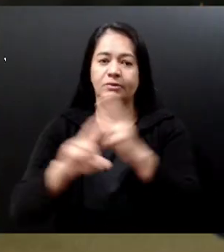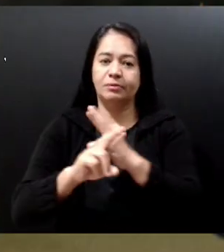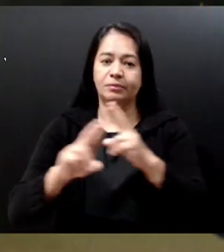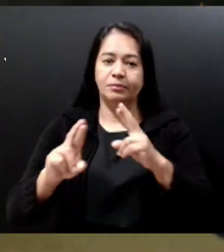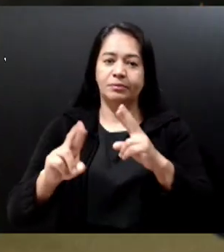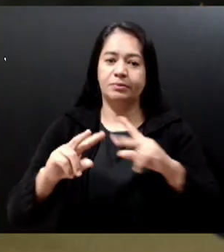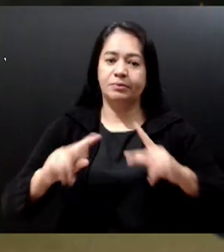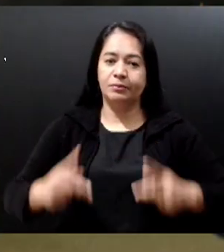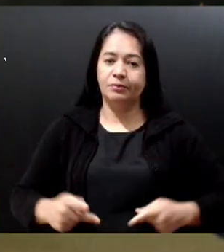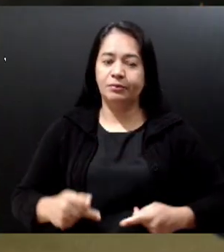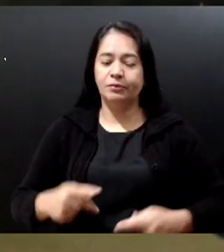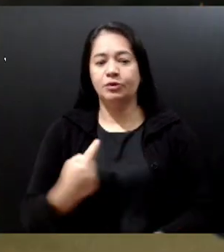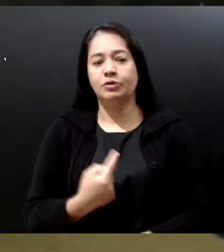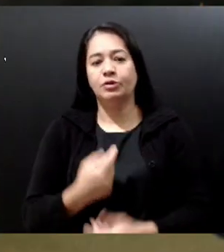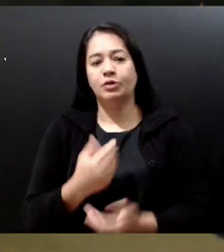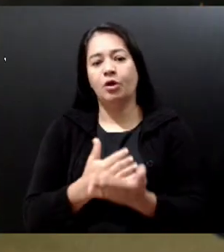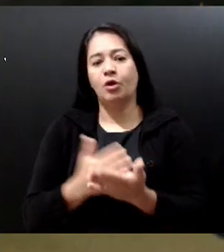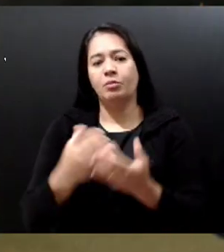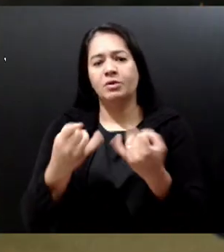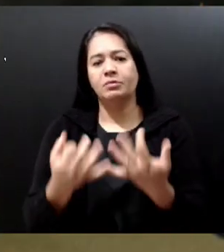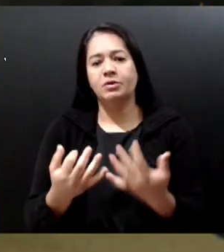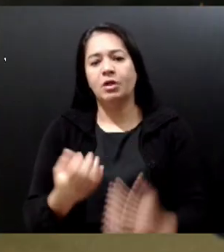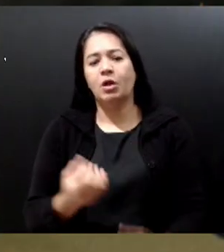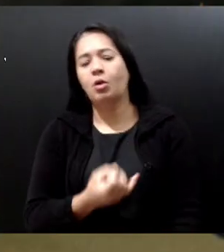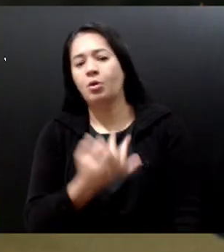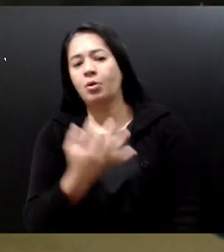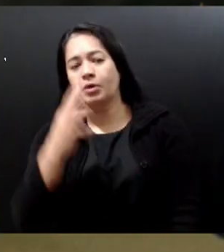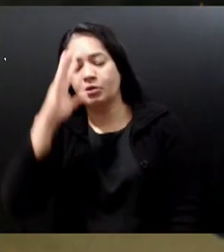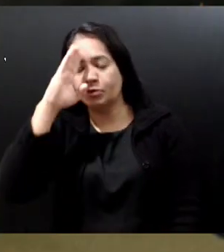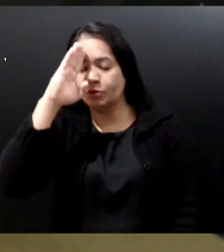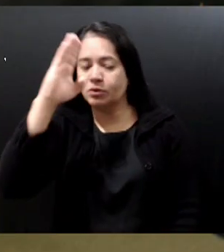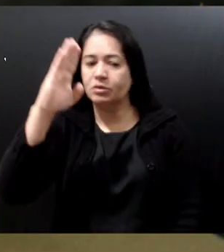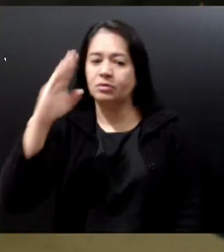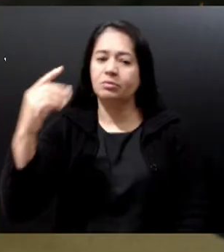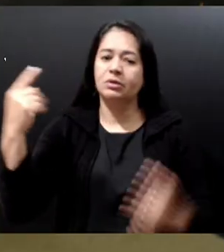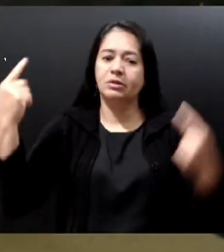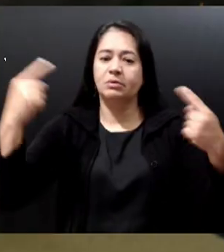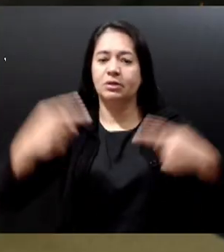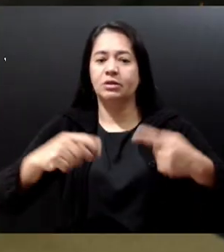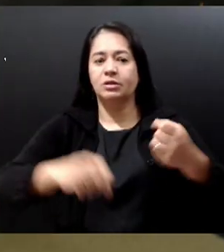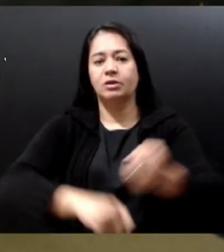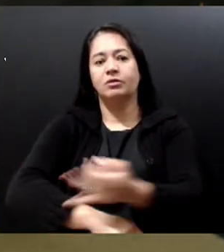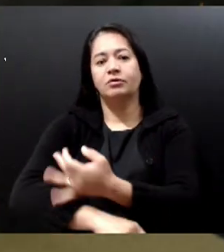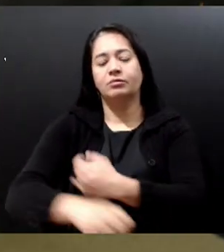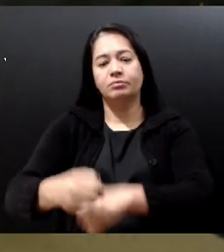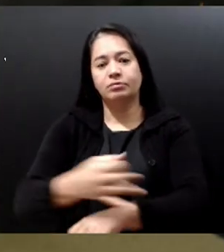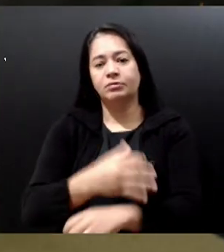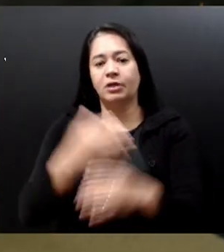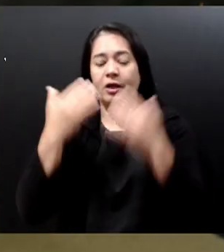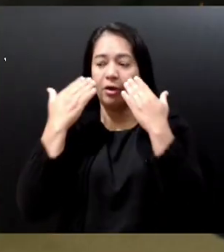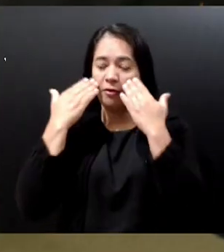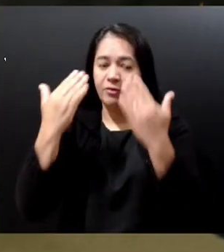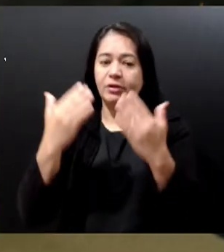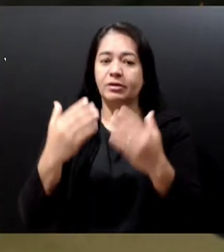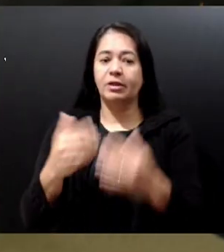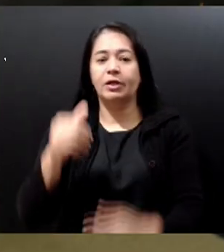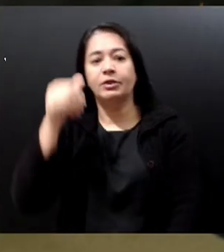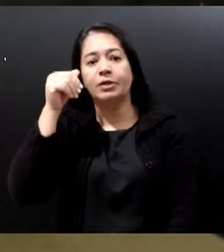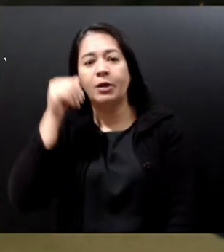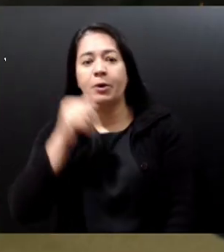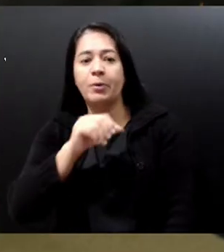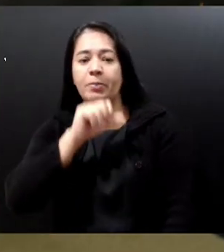falando com a Marina, quais são os principais desafios emocionais enfrentados por mães solo, né, que optam